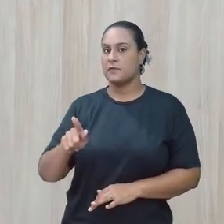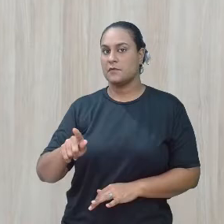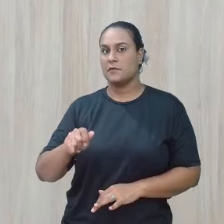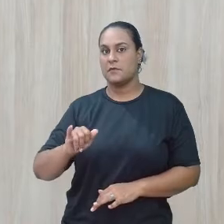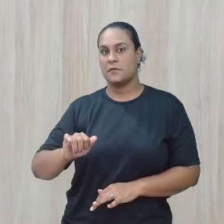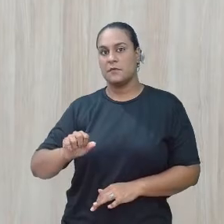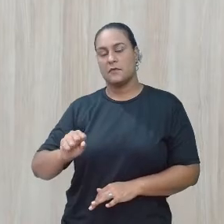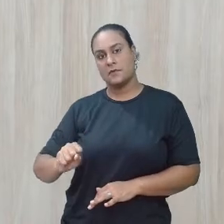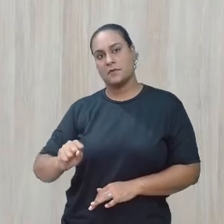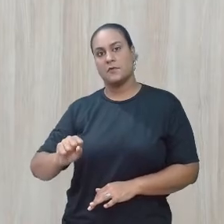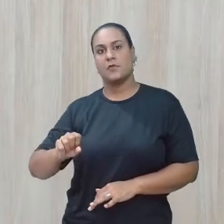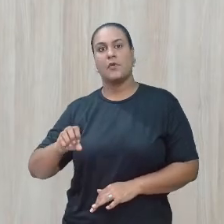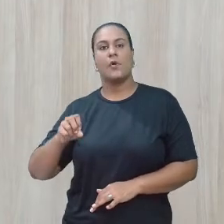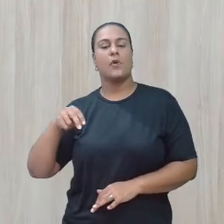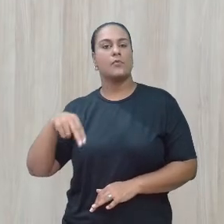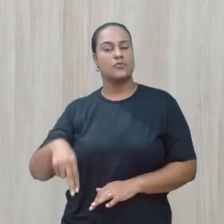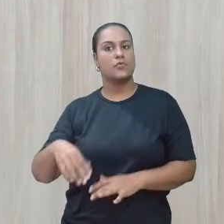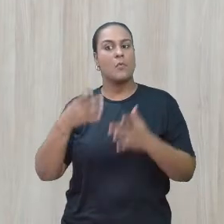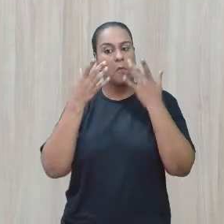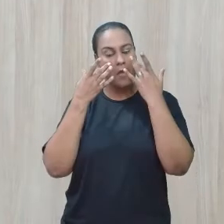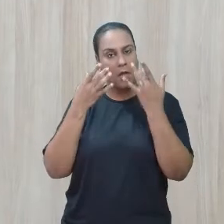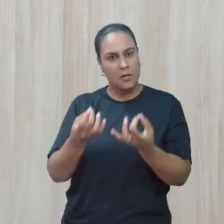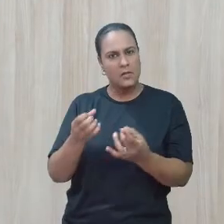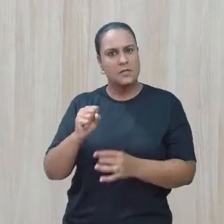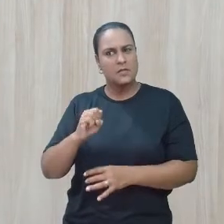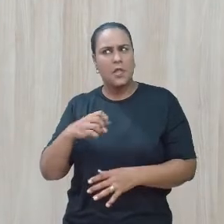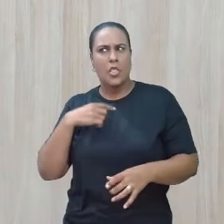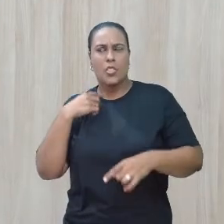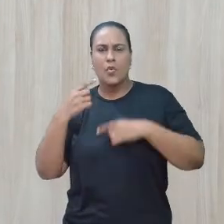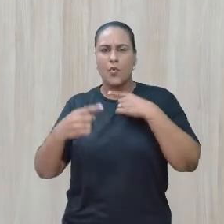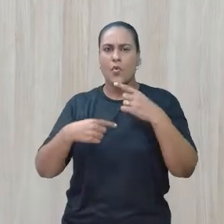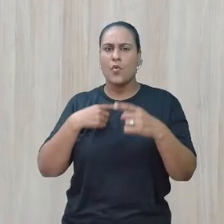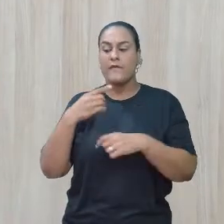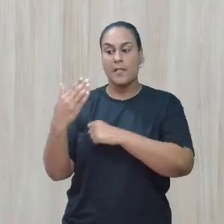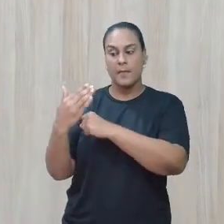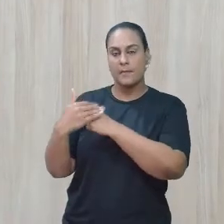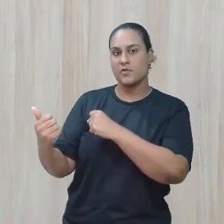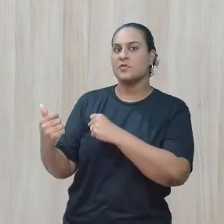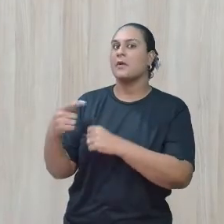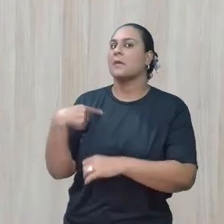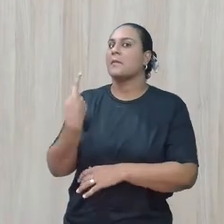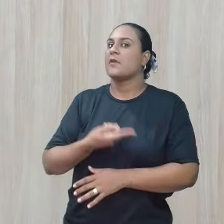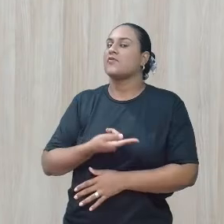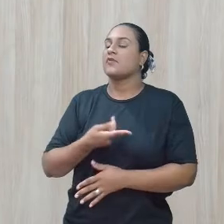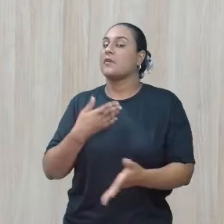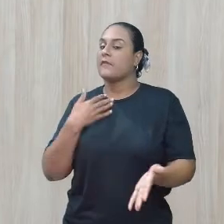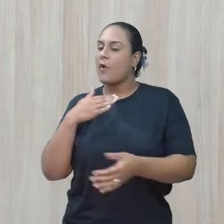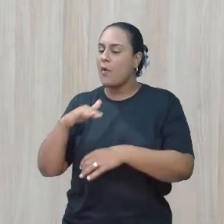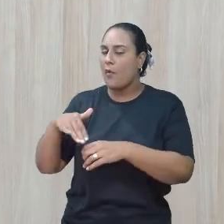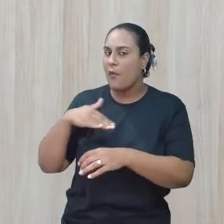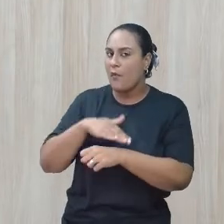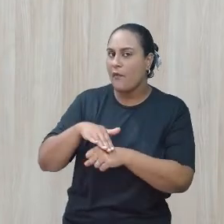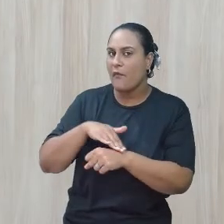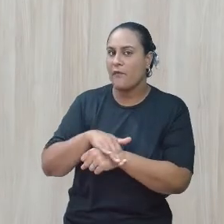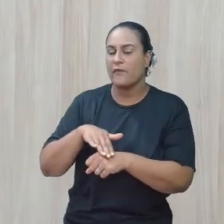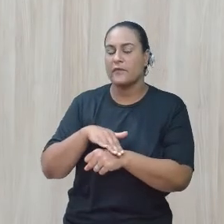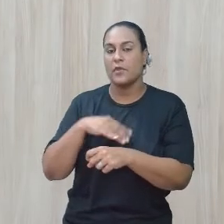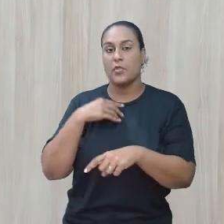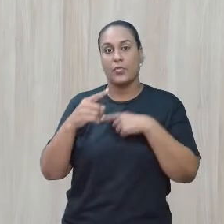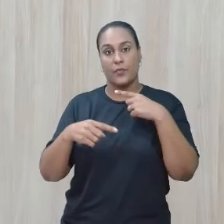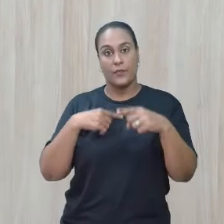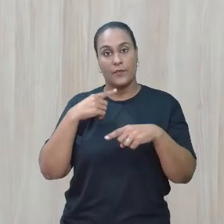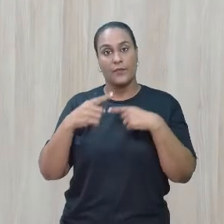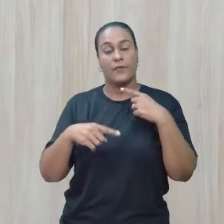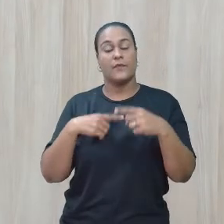bem atento, e qualquer dúvida, ele passa aqui, né, o comentário e a gente vai seguindo na aula. Se tiver dúvida também, a